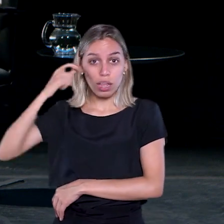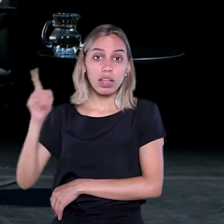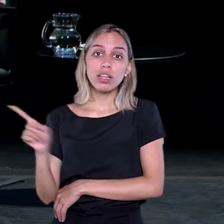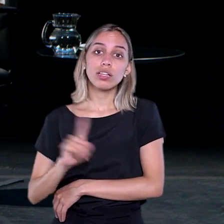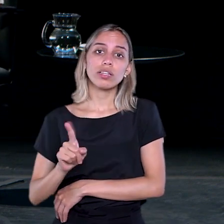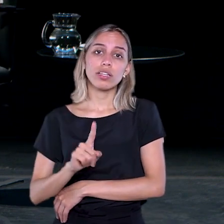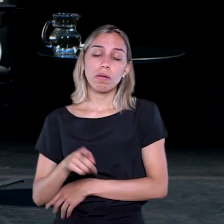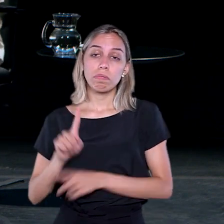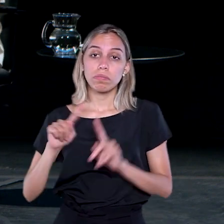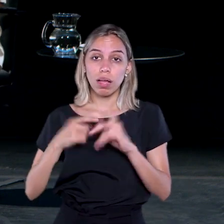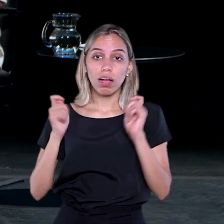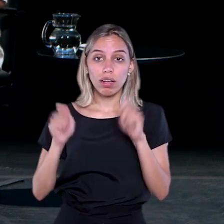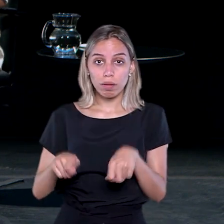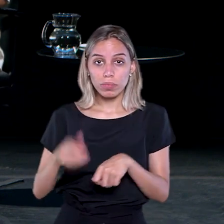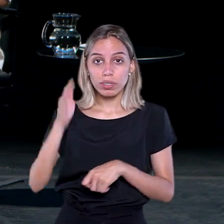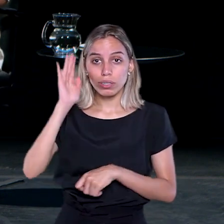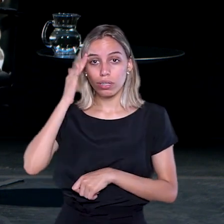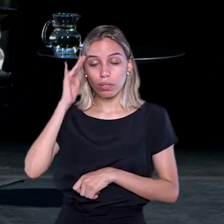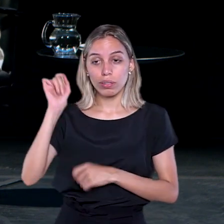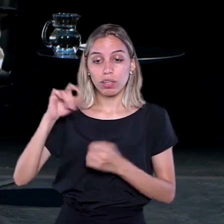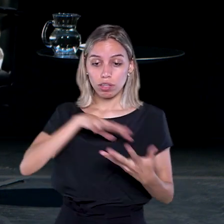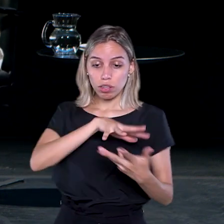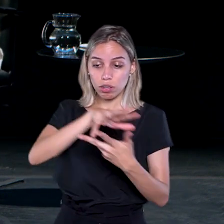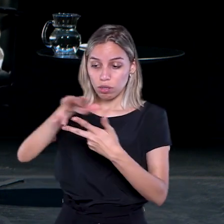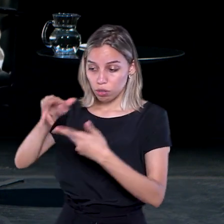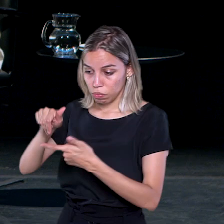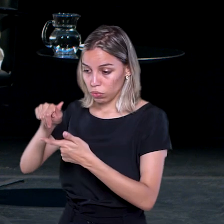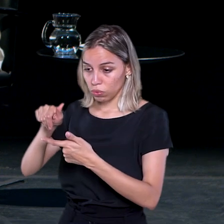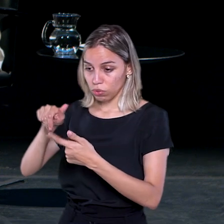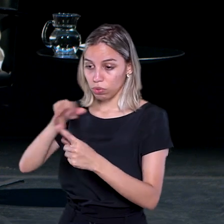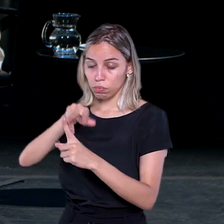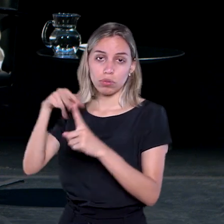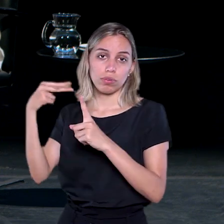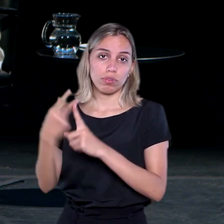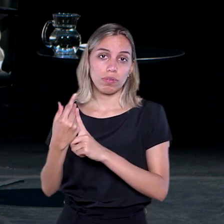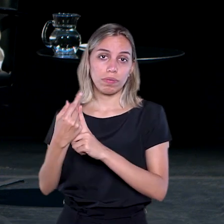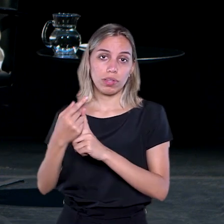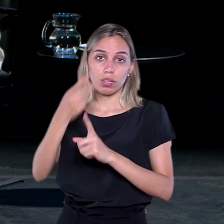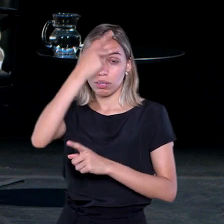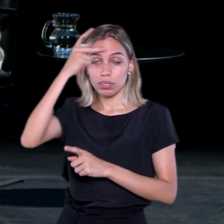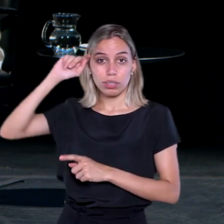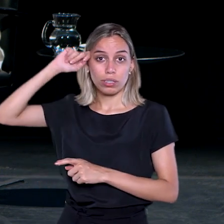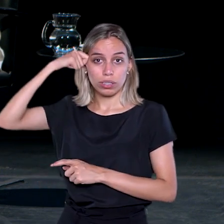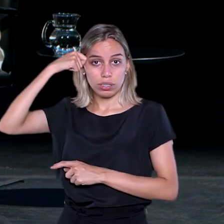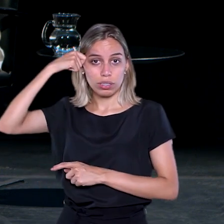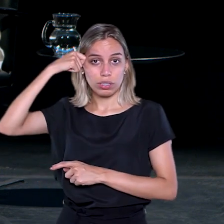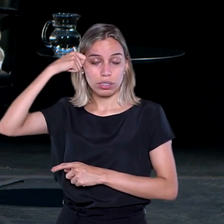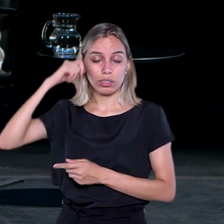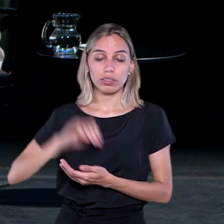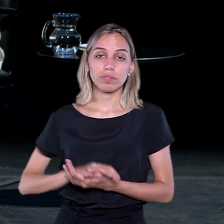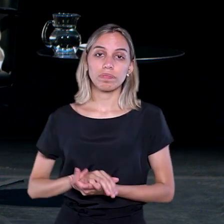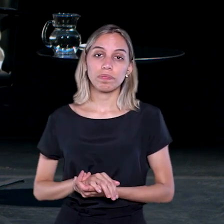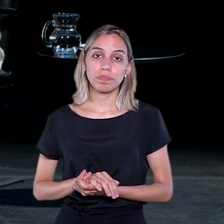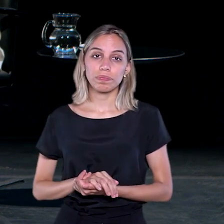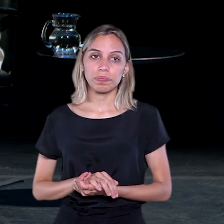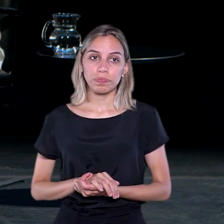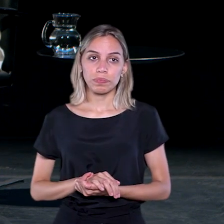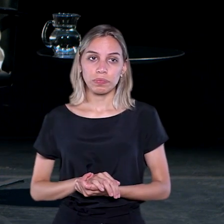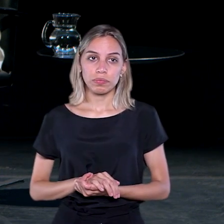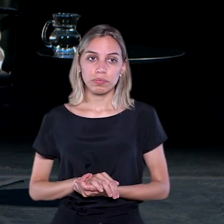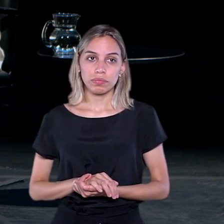que nunca estiveram em comunidades, que não conhecem as demandas das pessoas que atendem. Como você pode atender a um